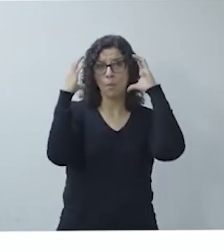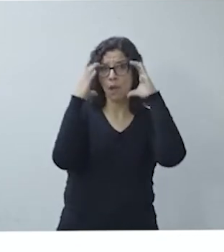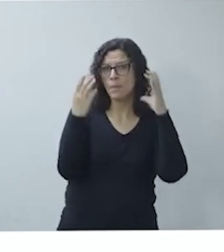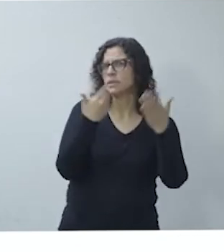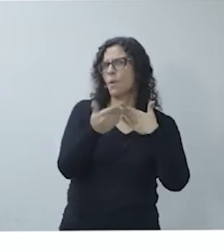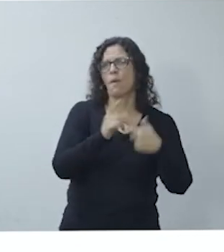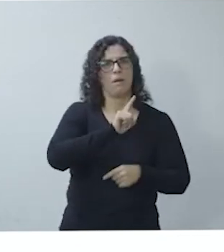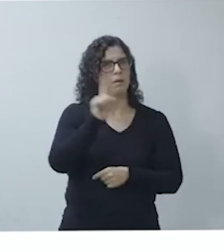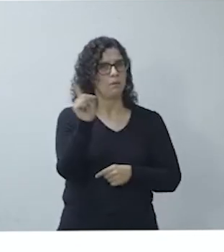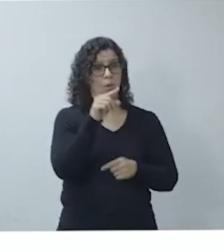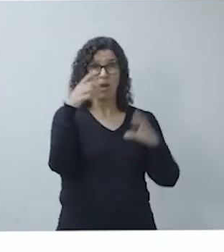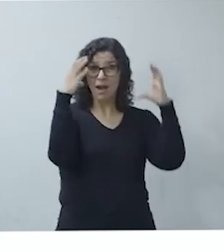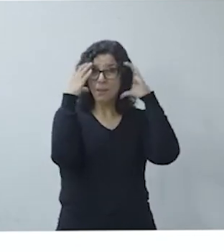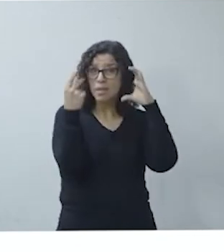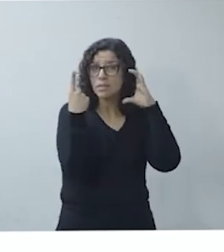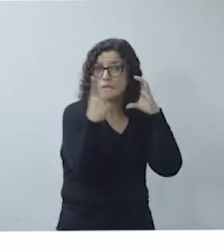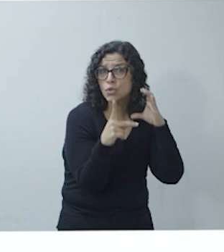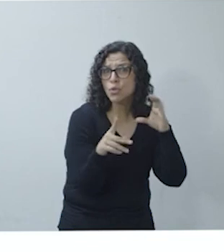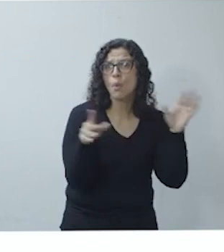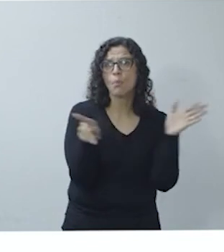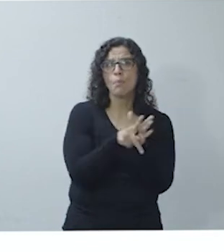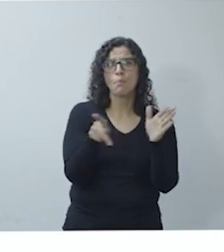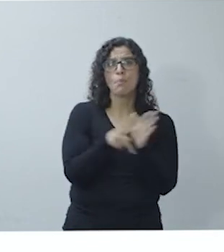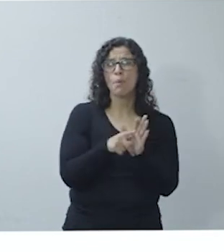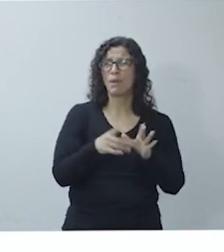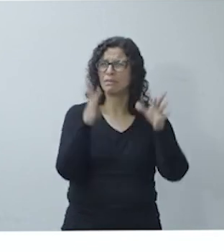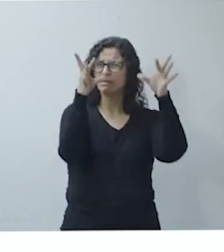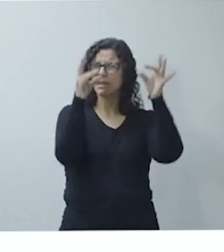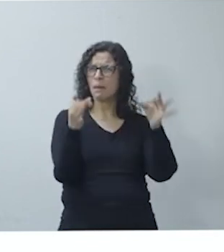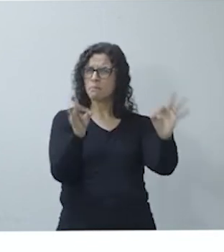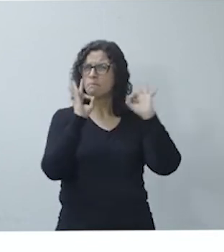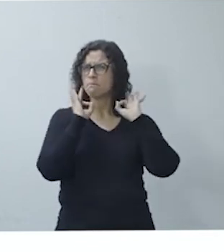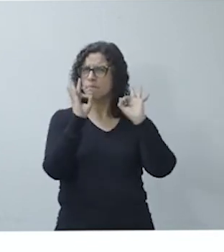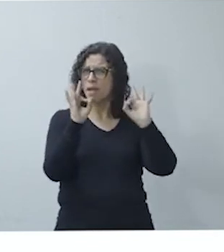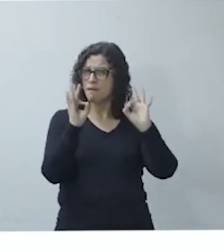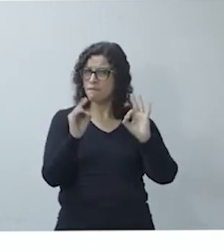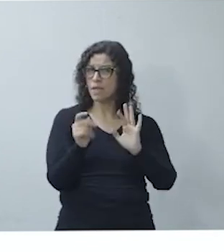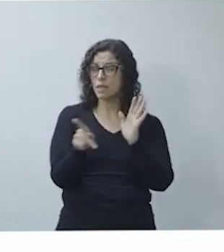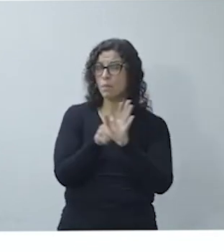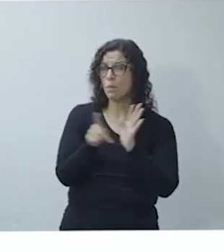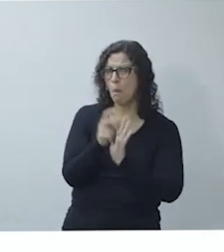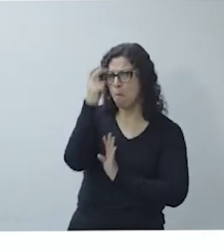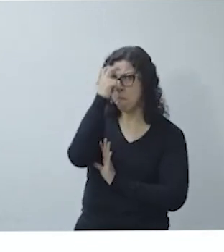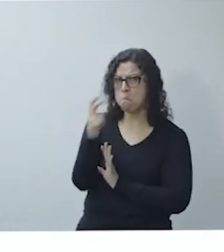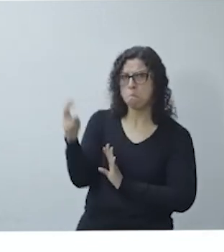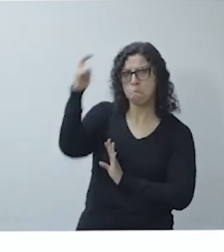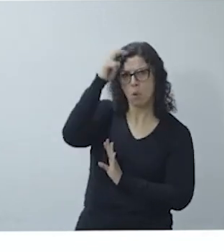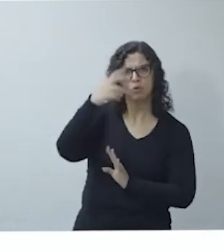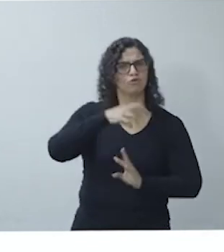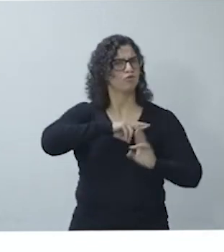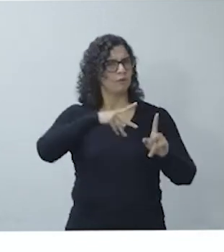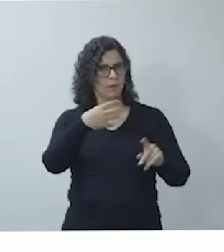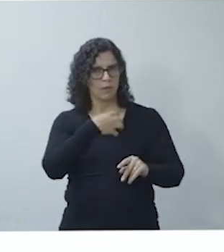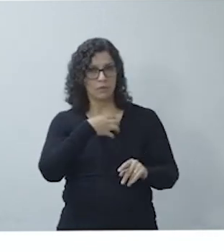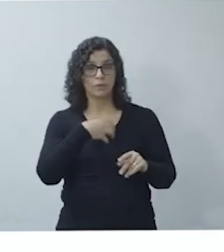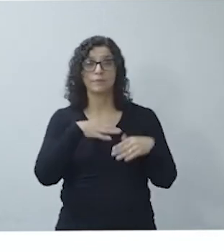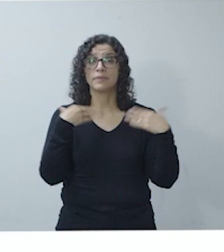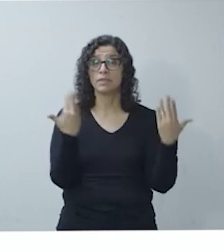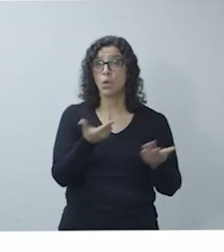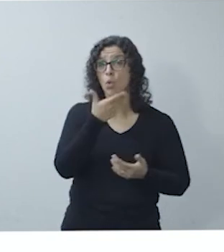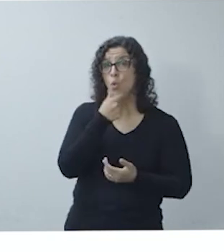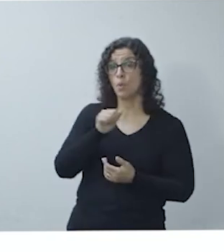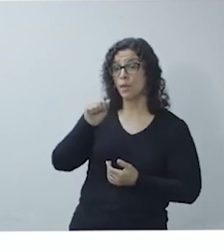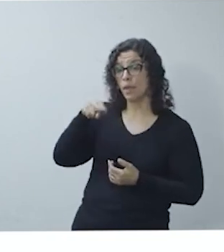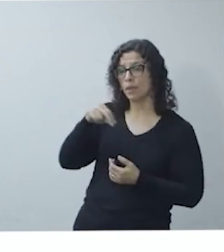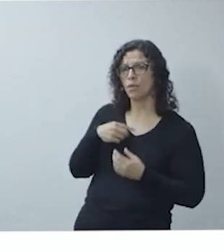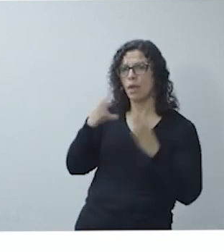cabeça qualquer, tem uma cabeça de exposição, uma cabeça de gênio ao concurso. Antenor ia entregar